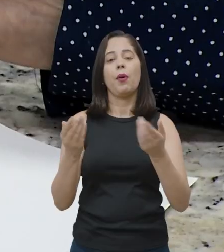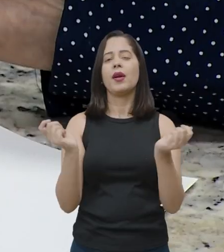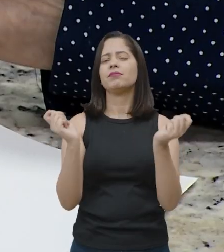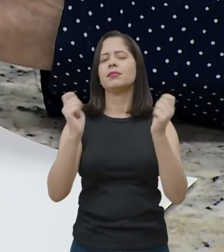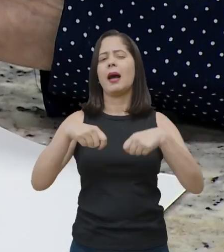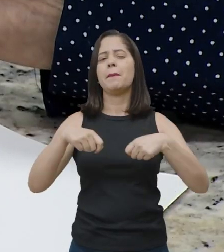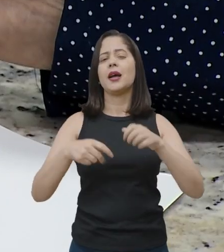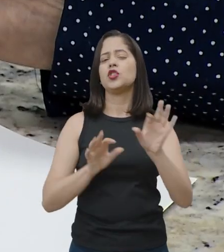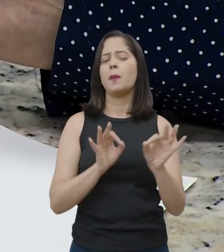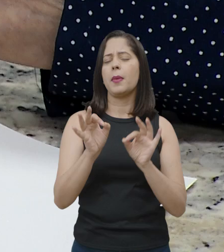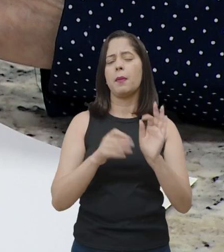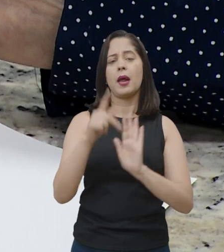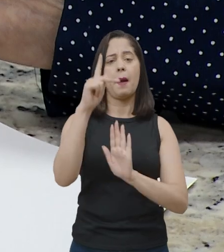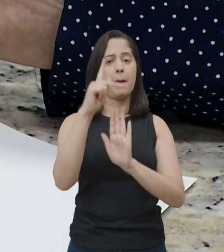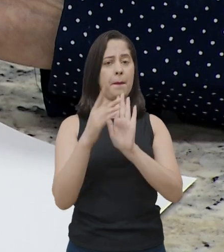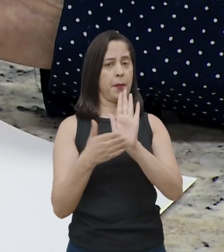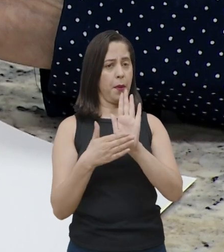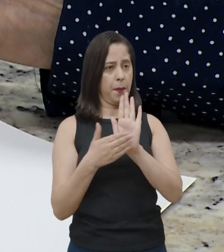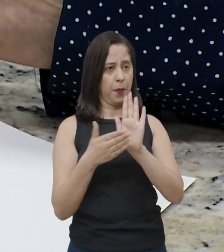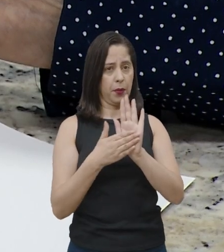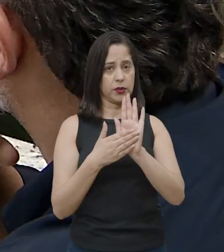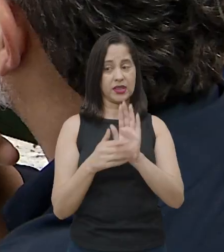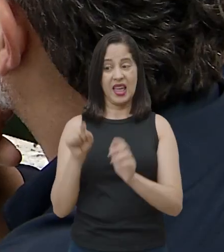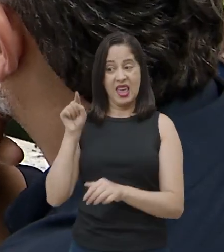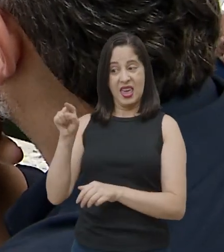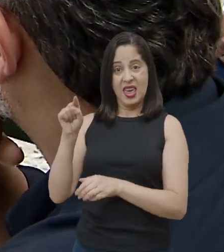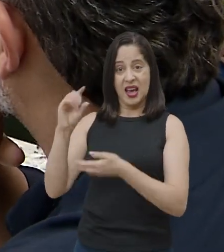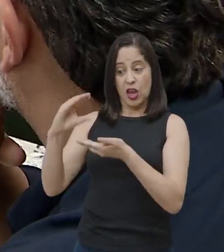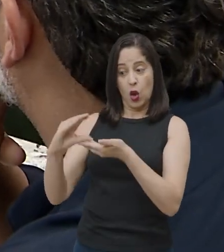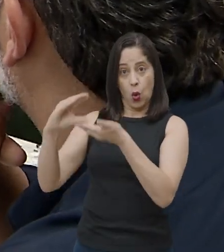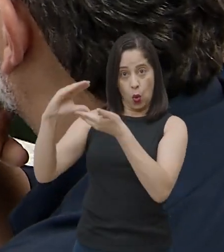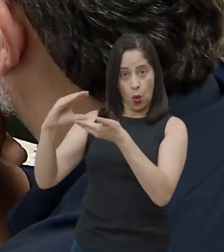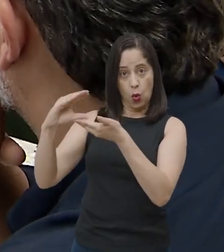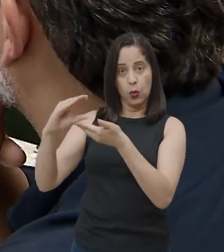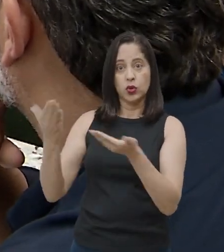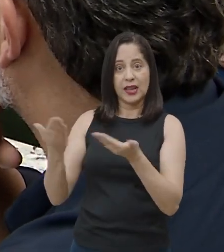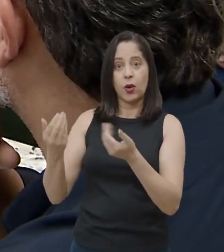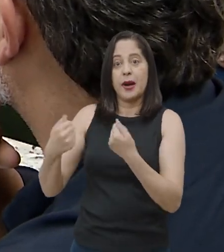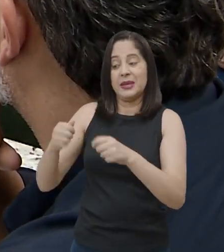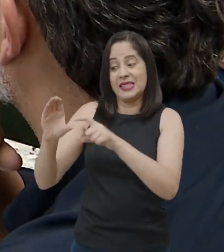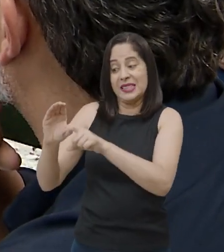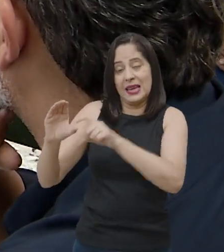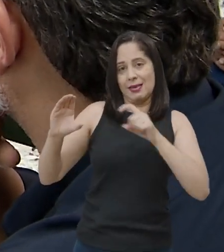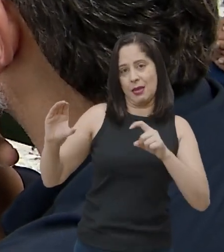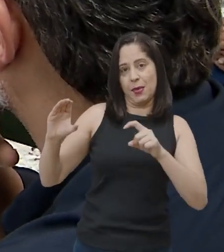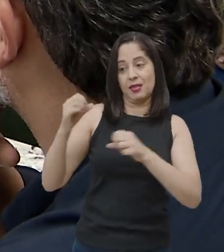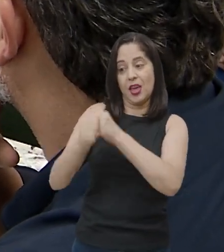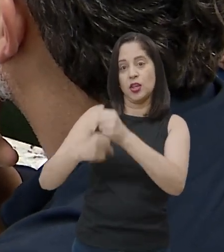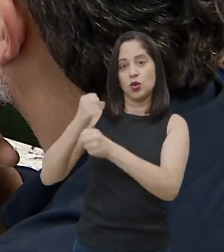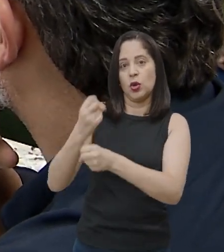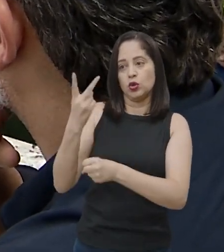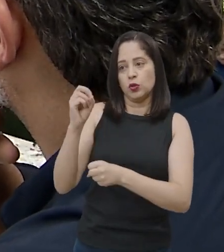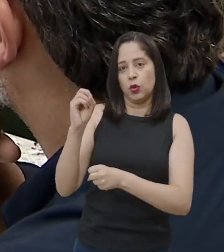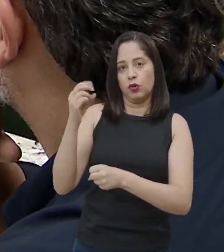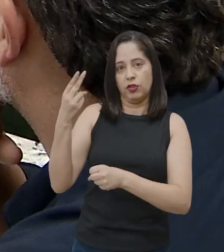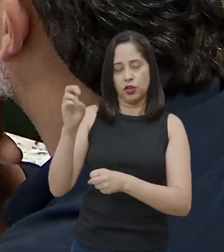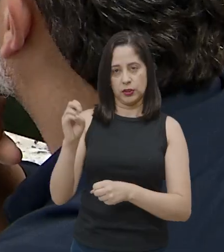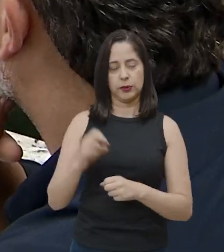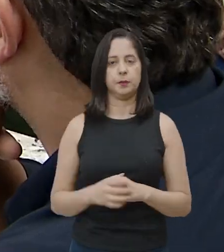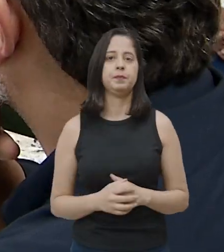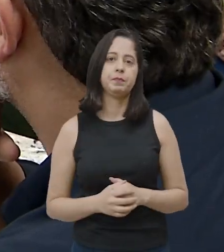possibilitou que fosse apresentada uma proposta orçamentária para que o Comus atue de maneira independente financeiramente a partir